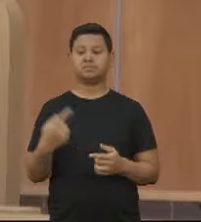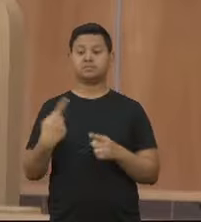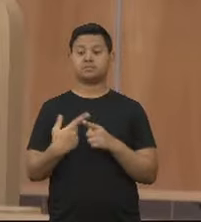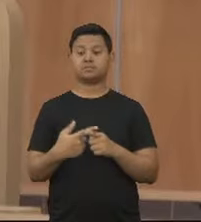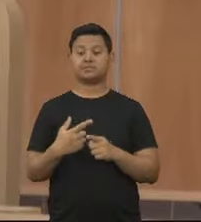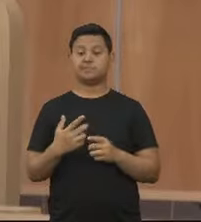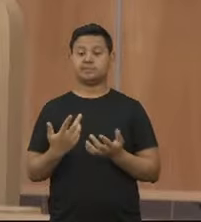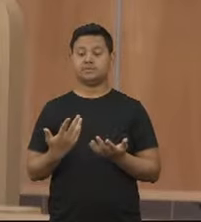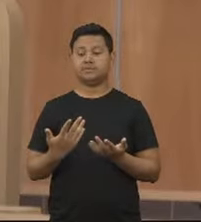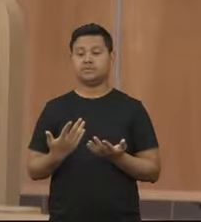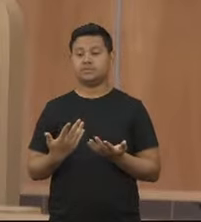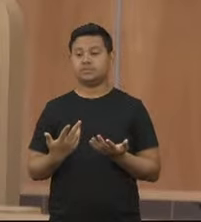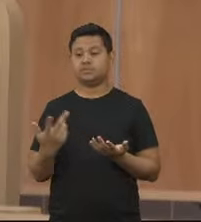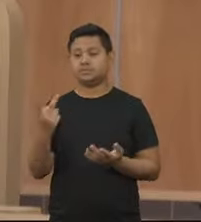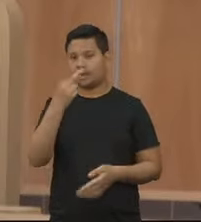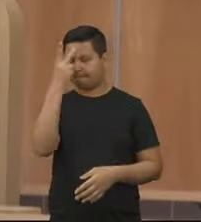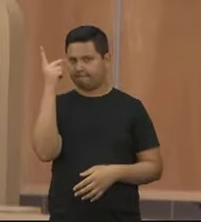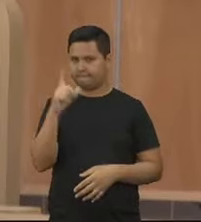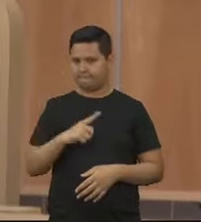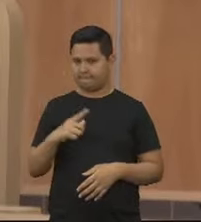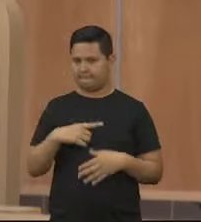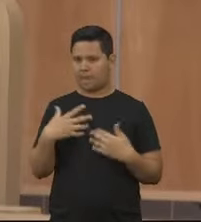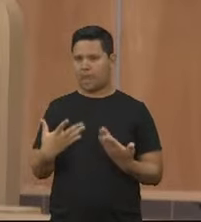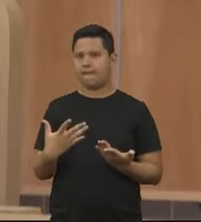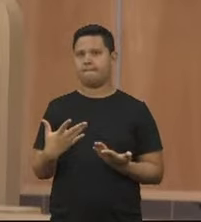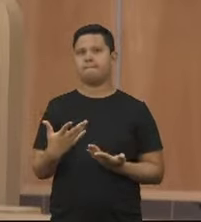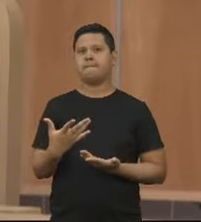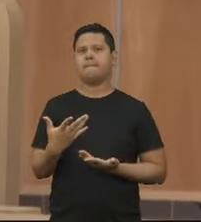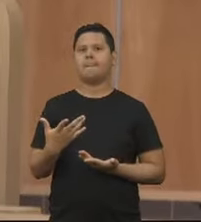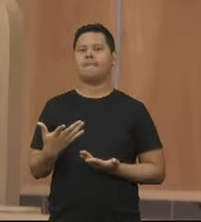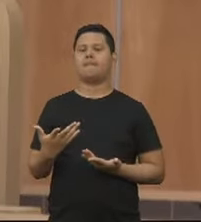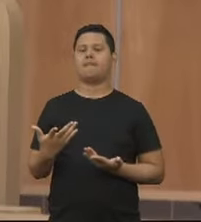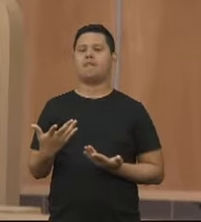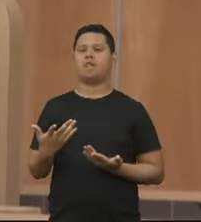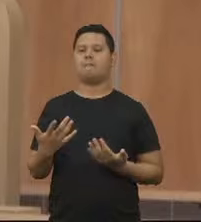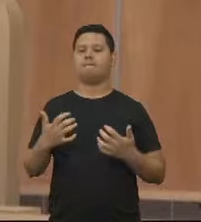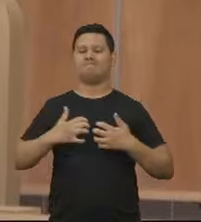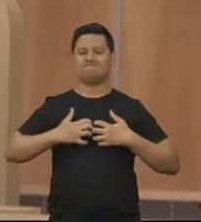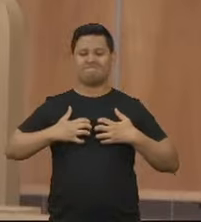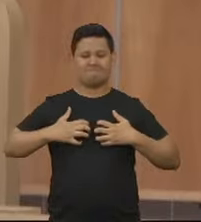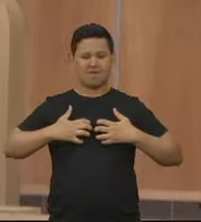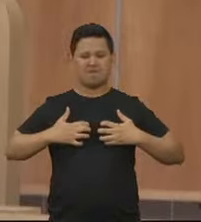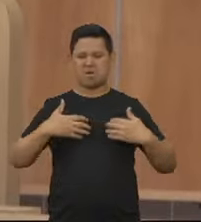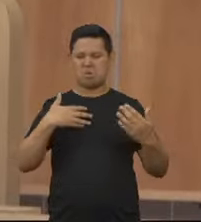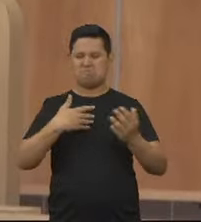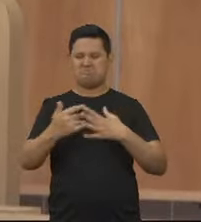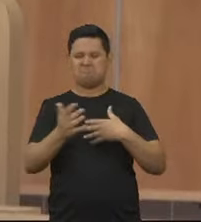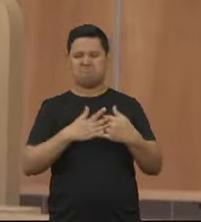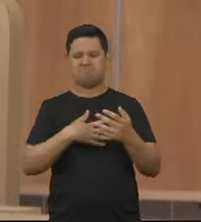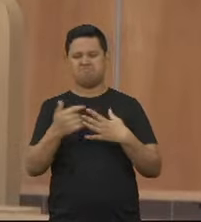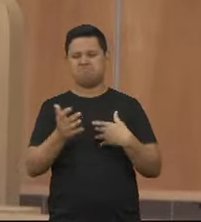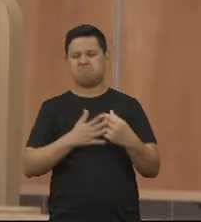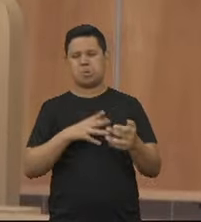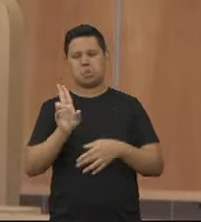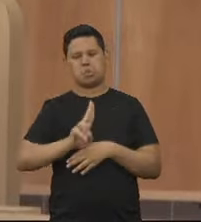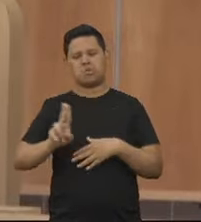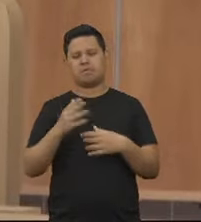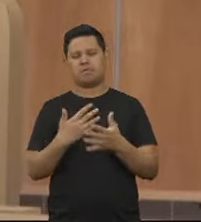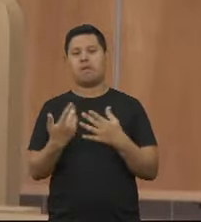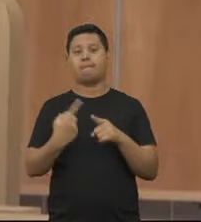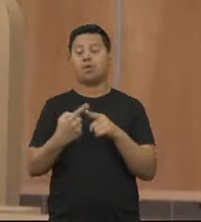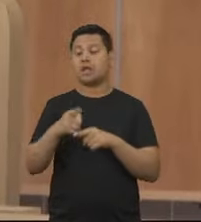Porque aquele que tem um animal como objeto qualquer, ele não ama o animal. Porque quem ama,